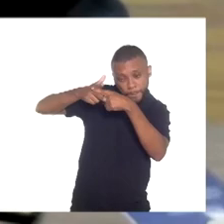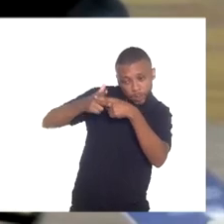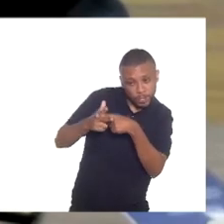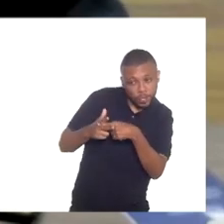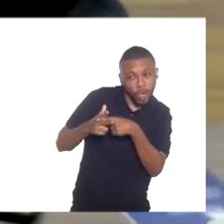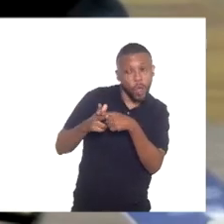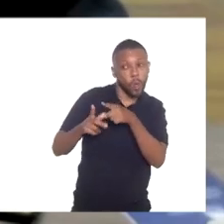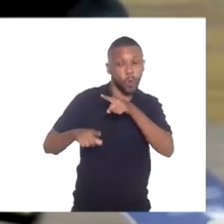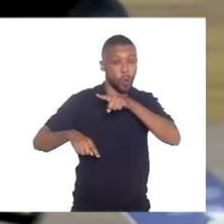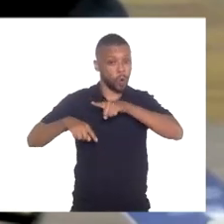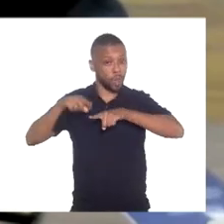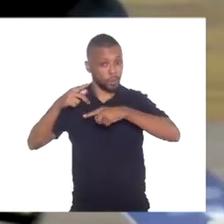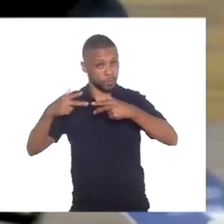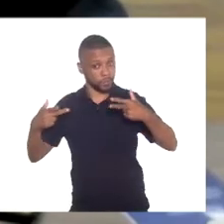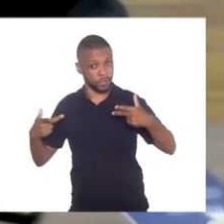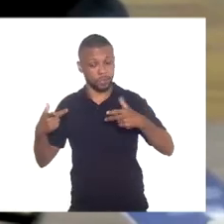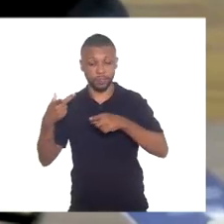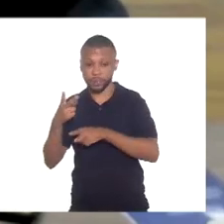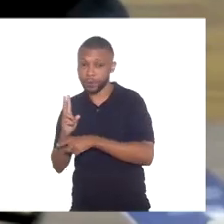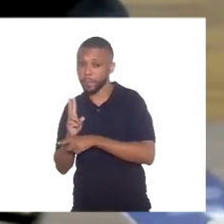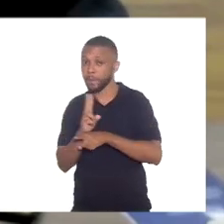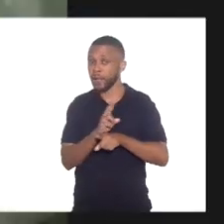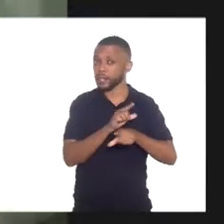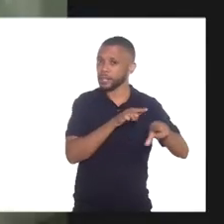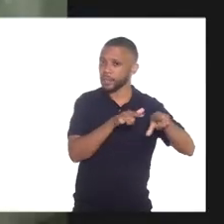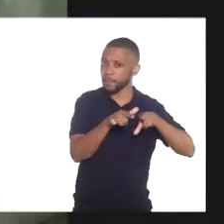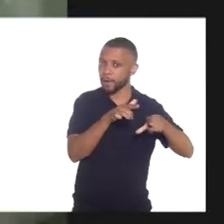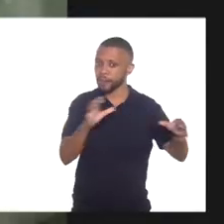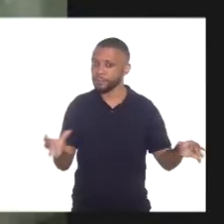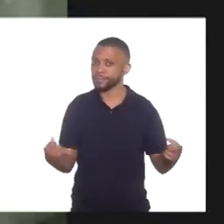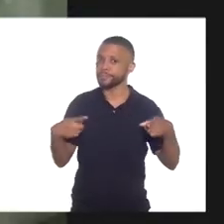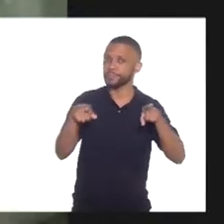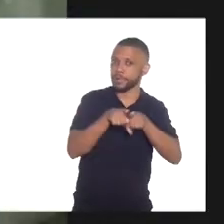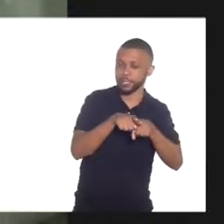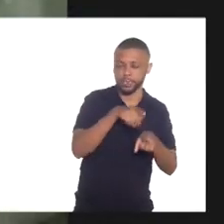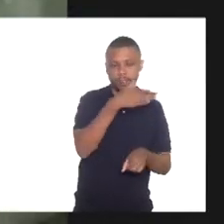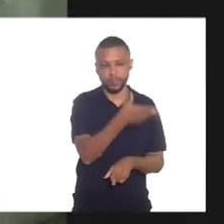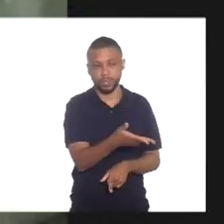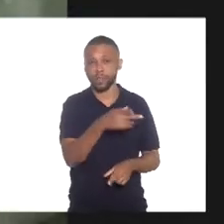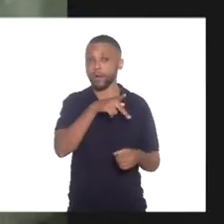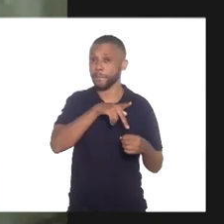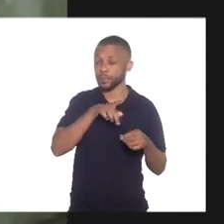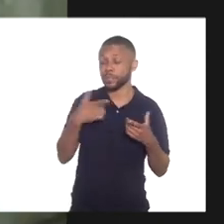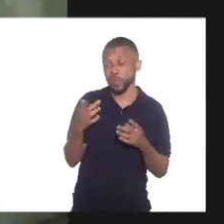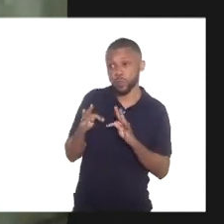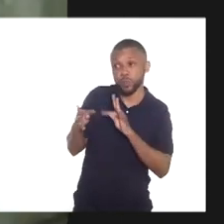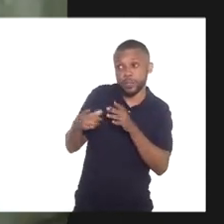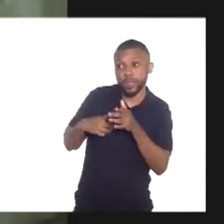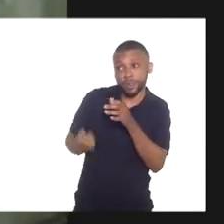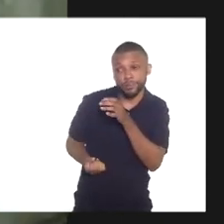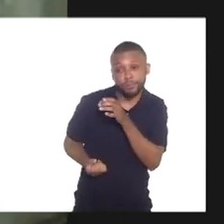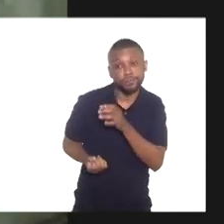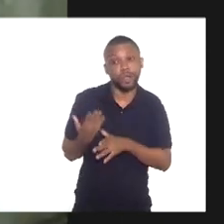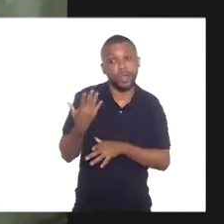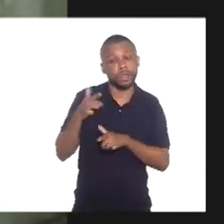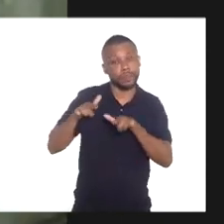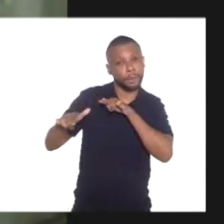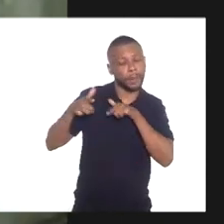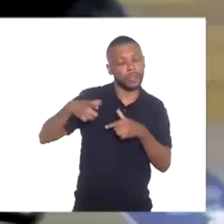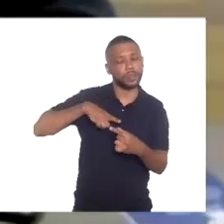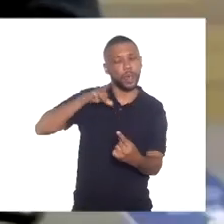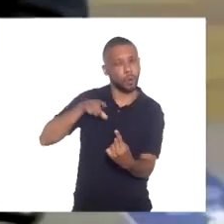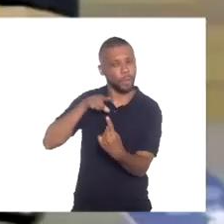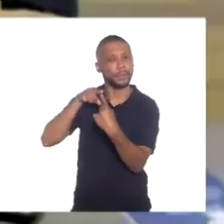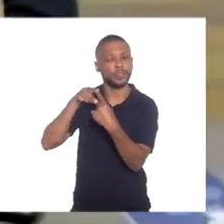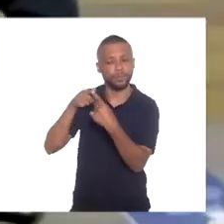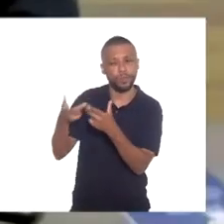equipamentos que prestam serviço especial para a Petrobras. Tenho dúvida, presidente, mas é tudo que gera emprego está na minha mira. Sim,